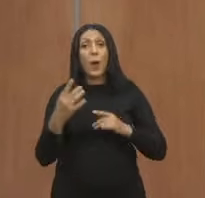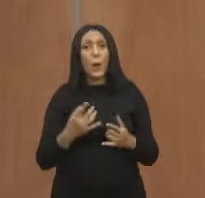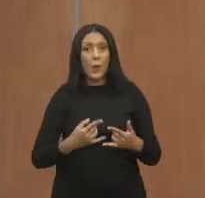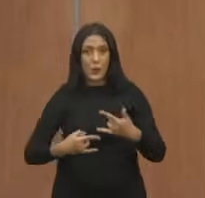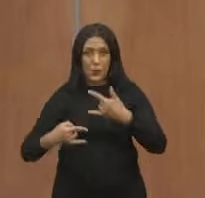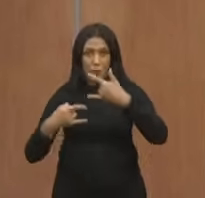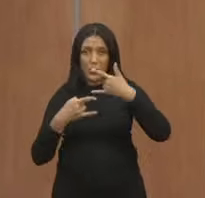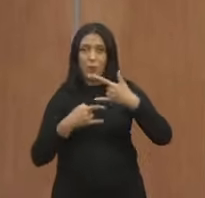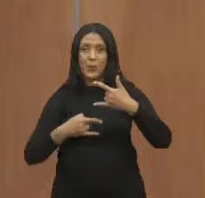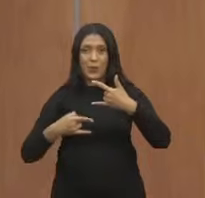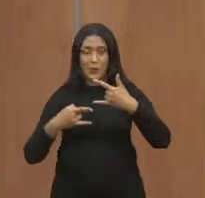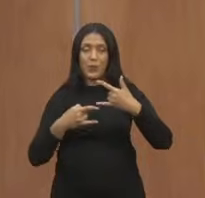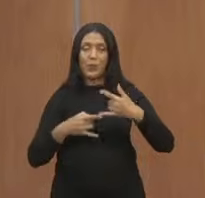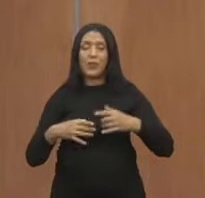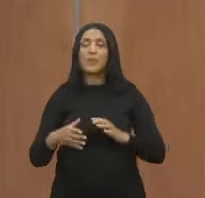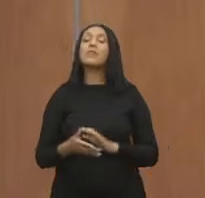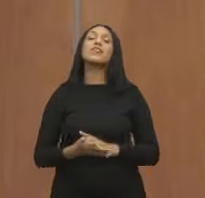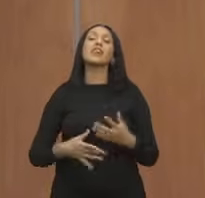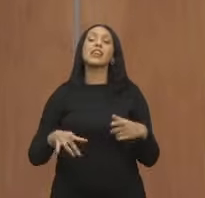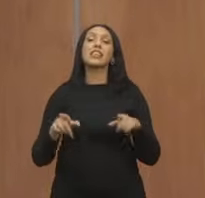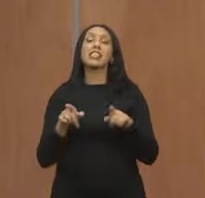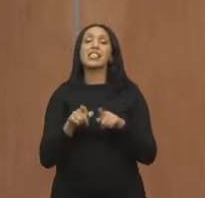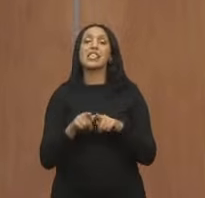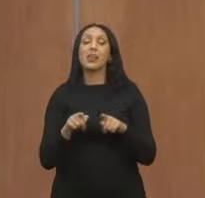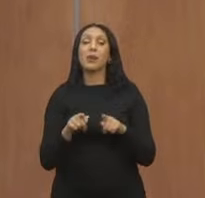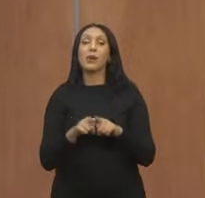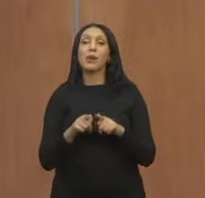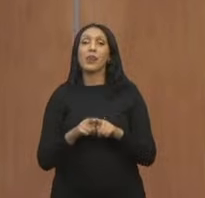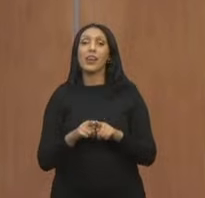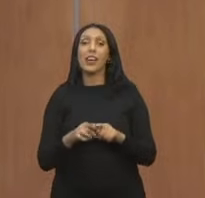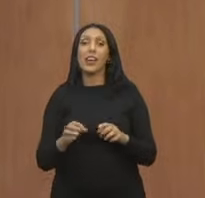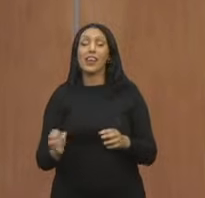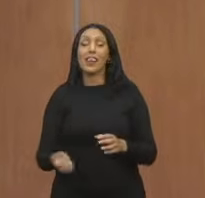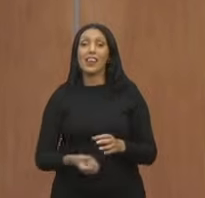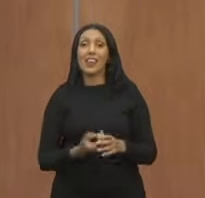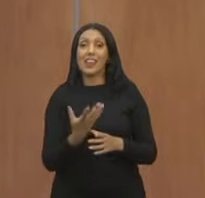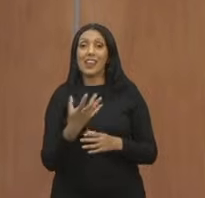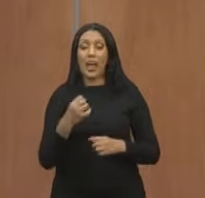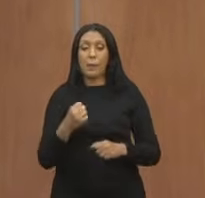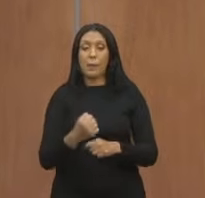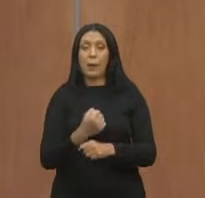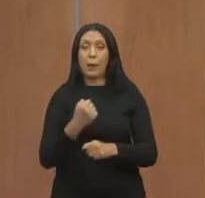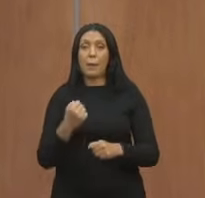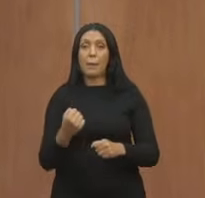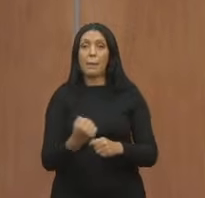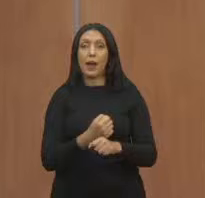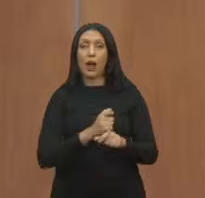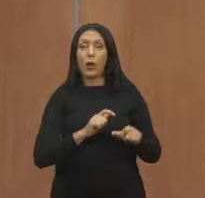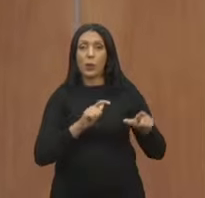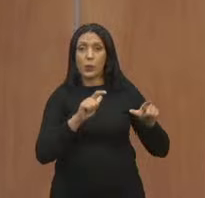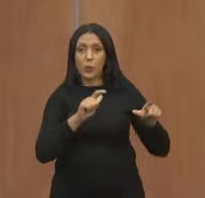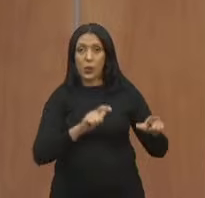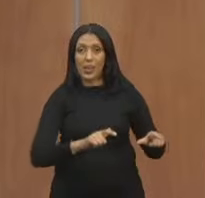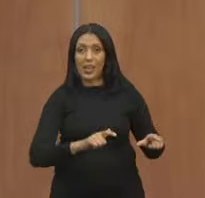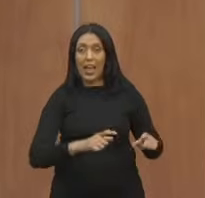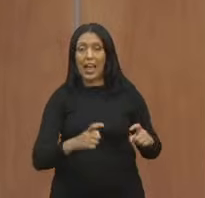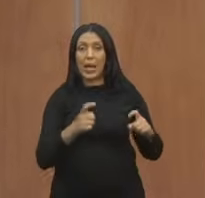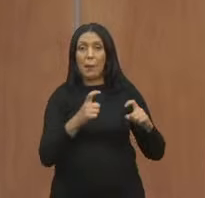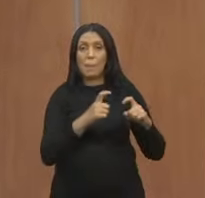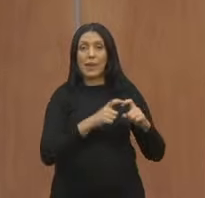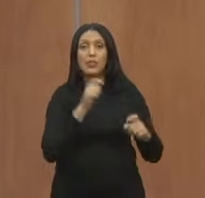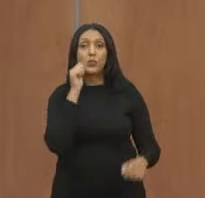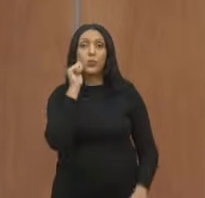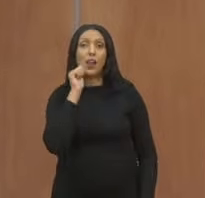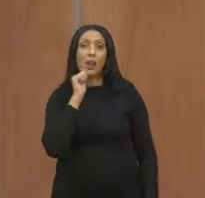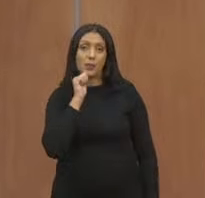da Mulher, que é algo fundamental para a cidade também, buscando a saúde da mulher. E a criação